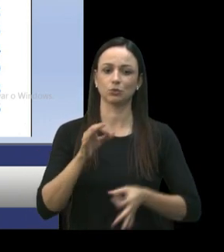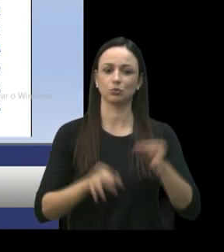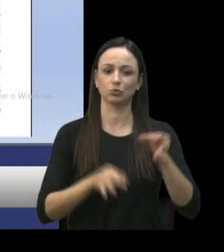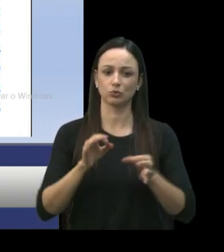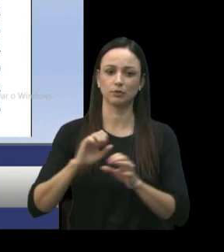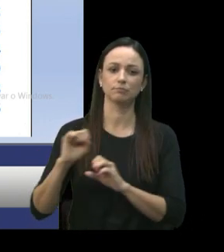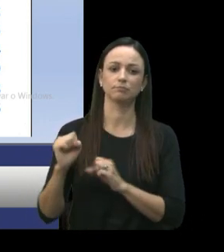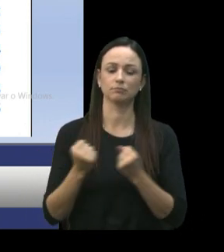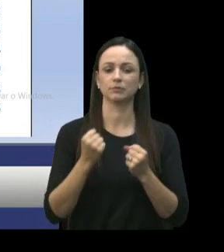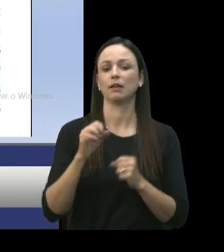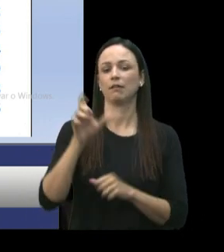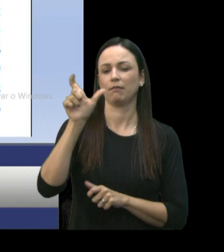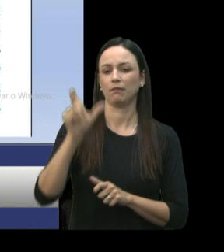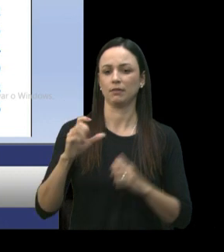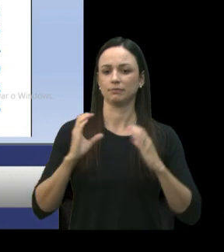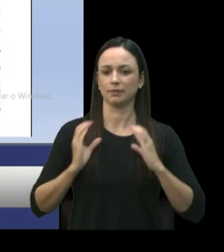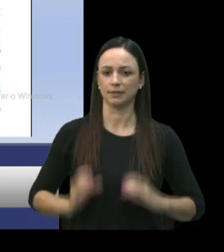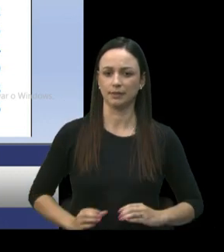Justiça e Cidadania,